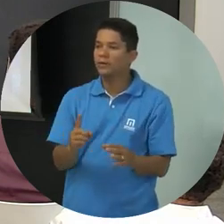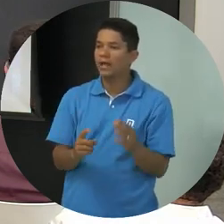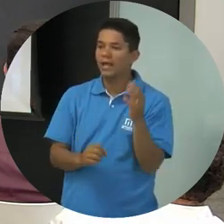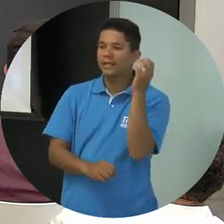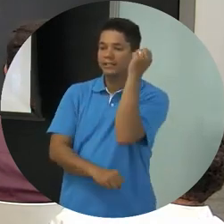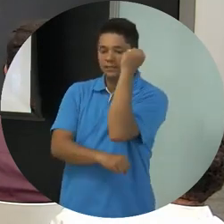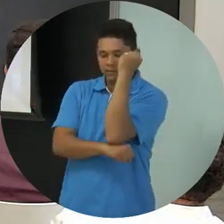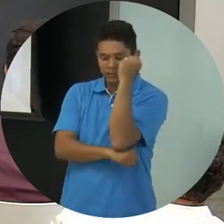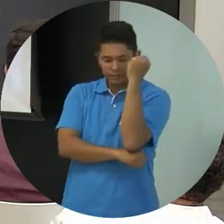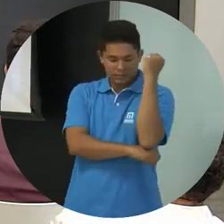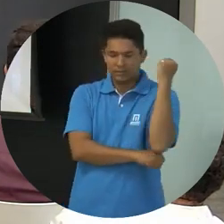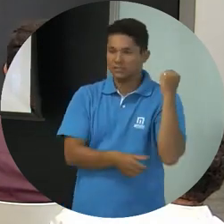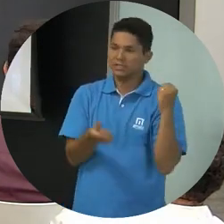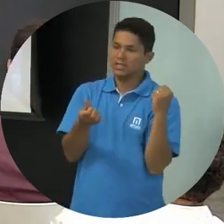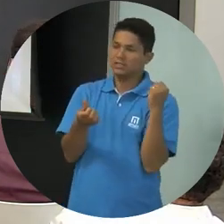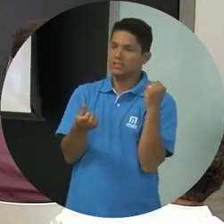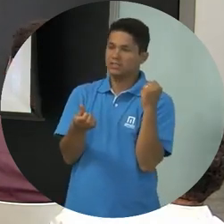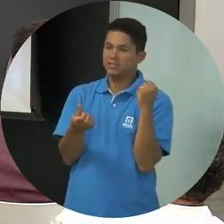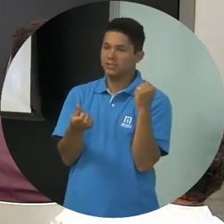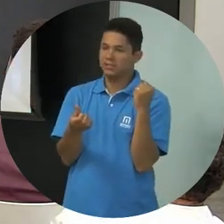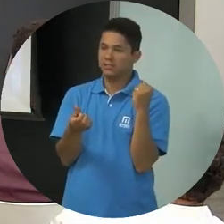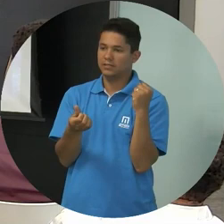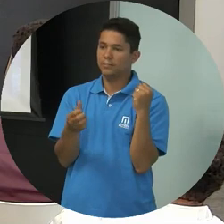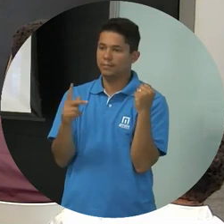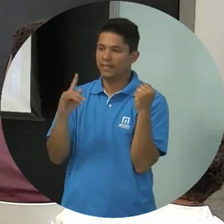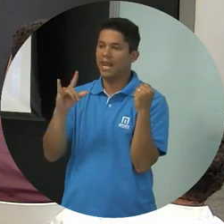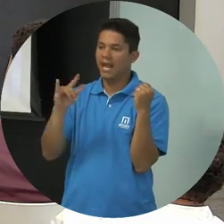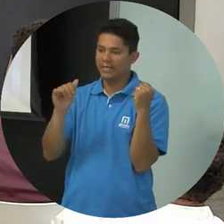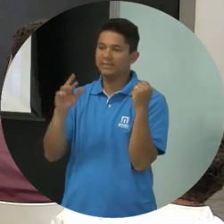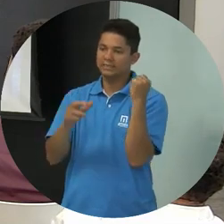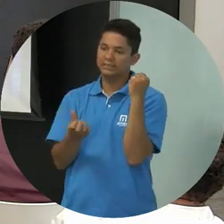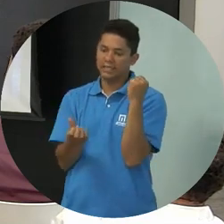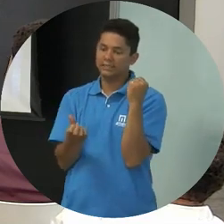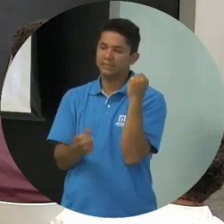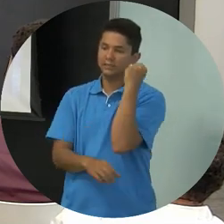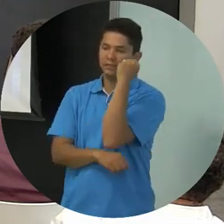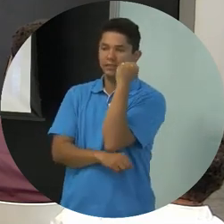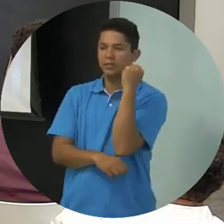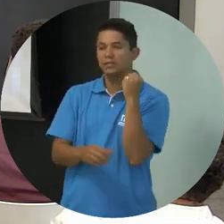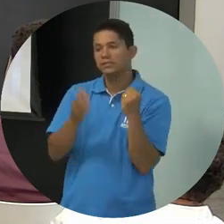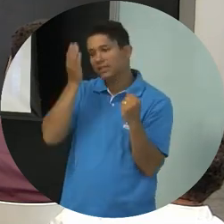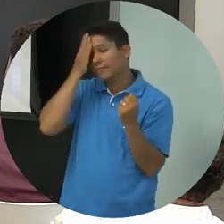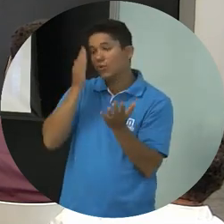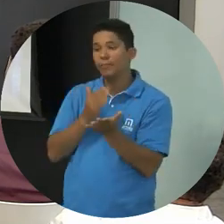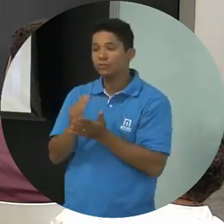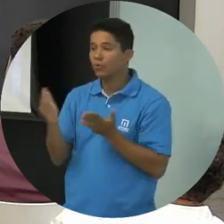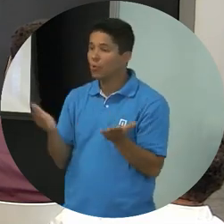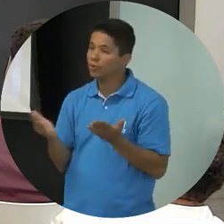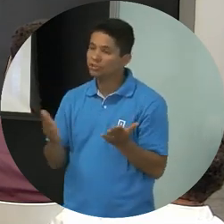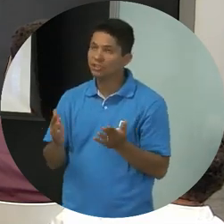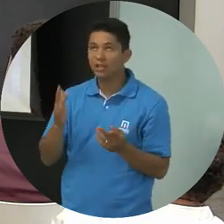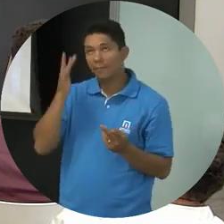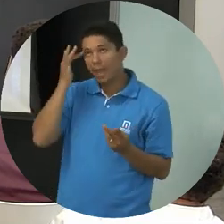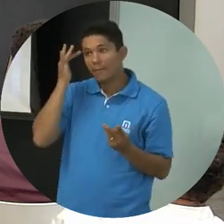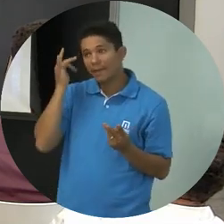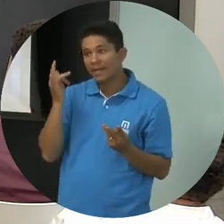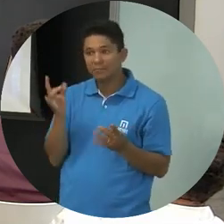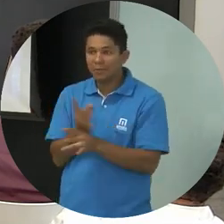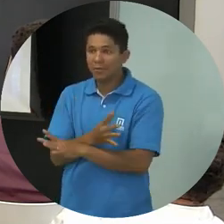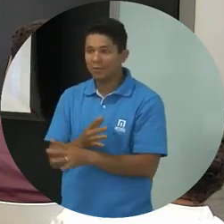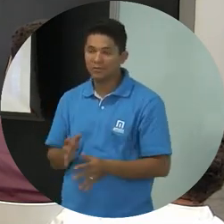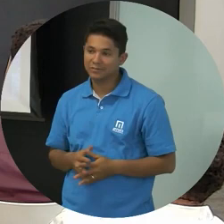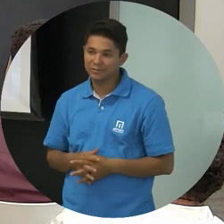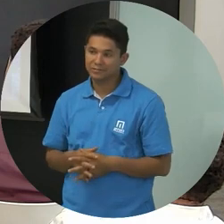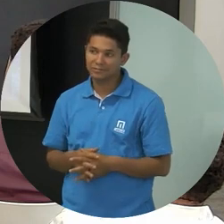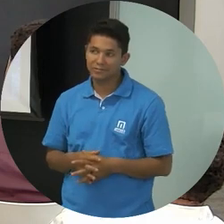de um viaduto. A gente sabe que a gente começou hoje. Amanhã, no máximo, depois a gente já terminou o serviço. Porém,